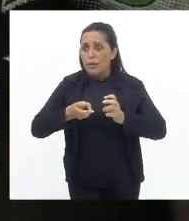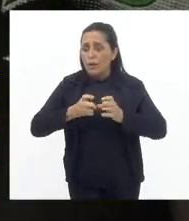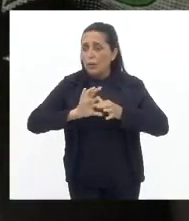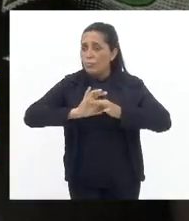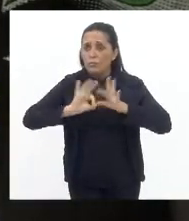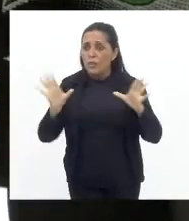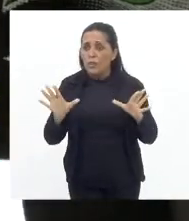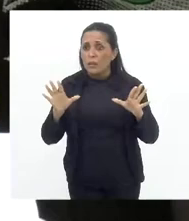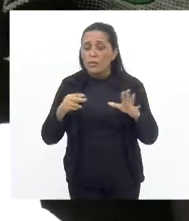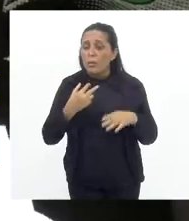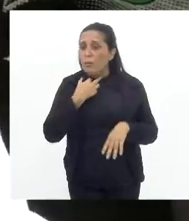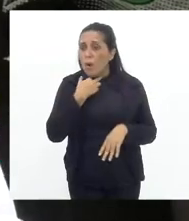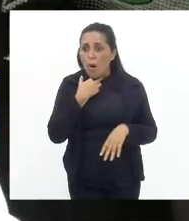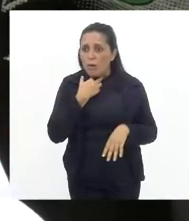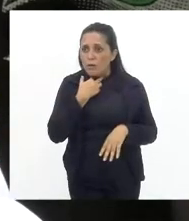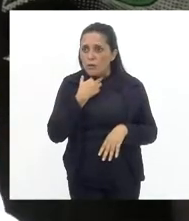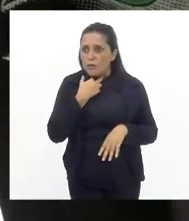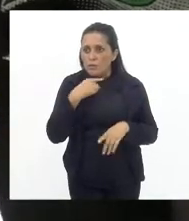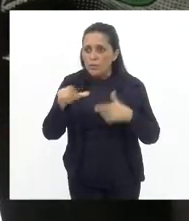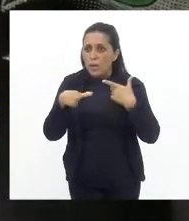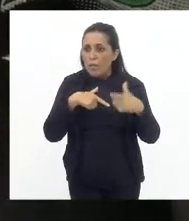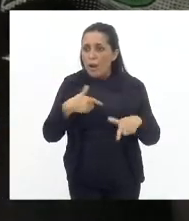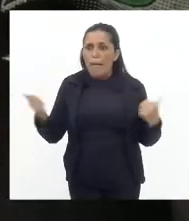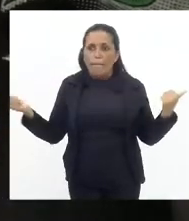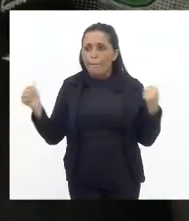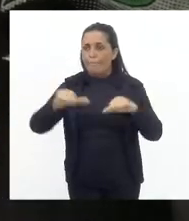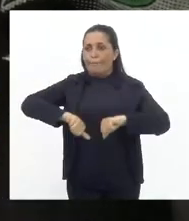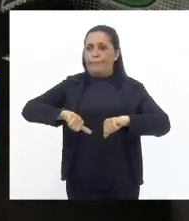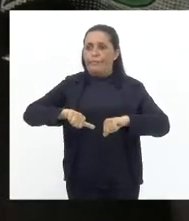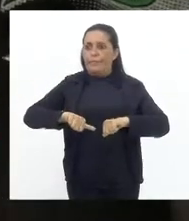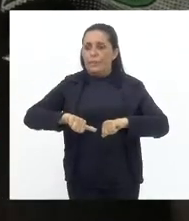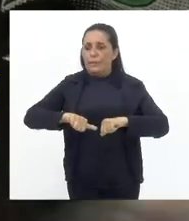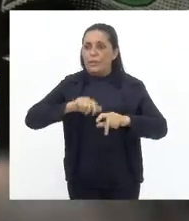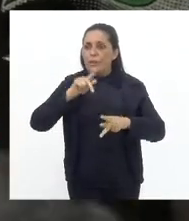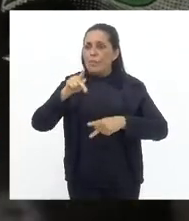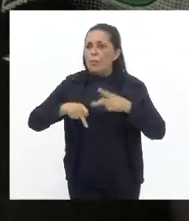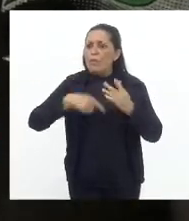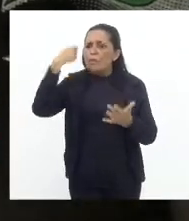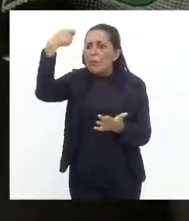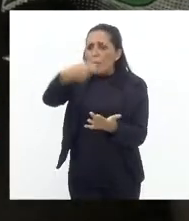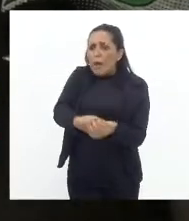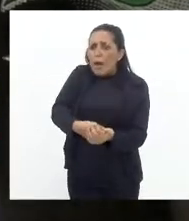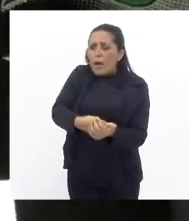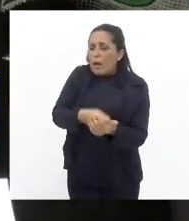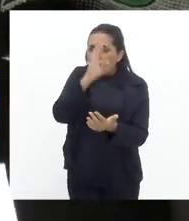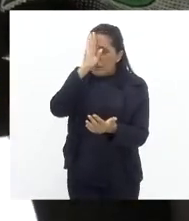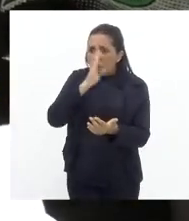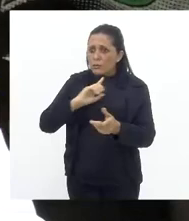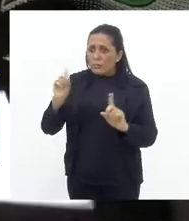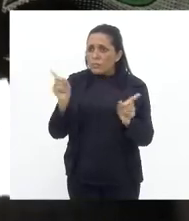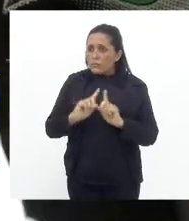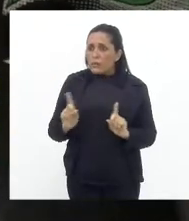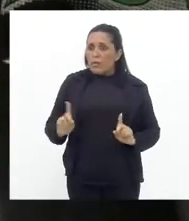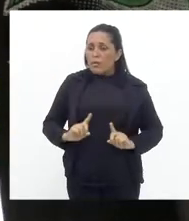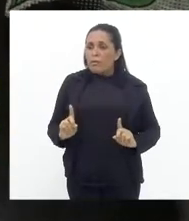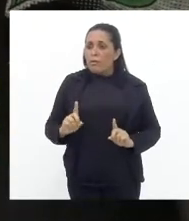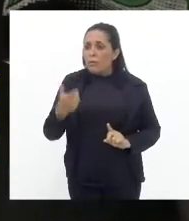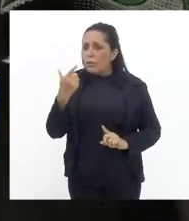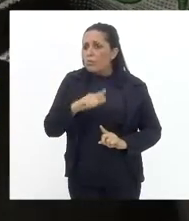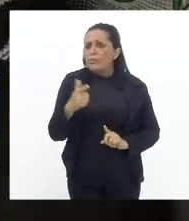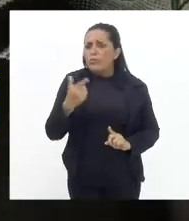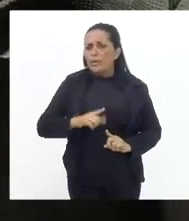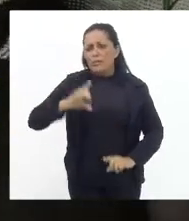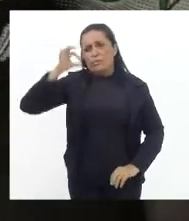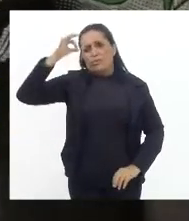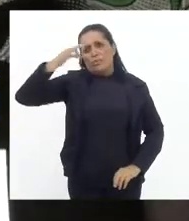admitir que o serviço seja péssimo e que a população pague a passagem e não tenho atendimento o dignidade